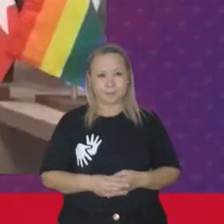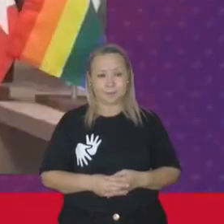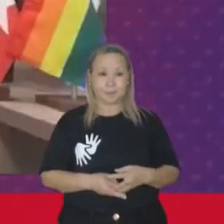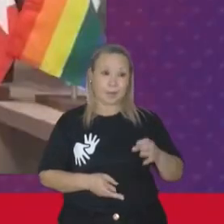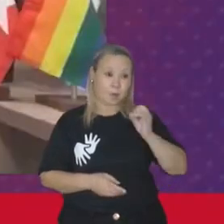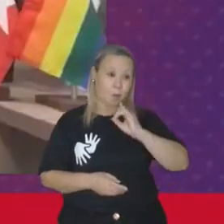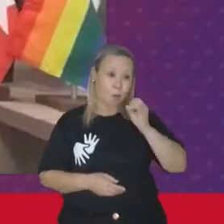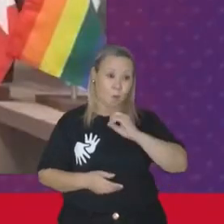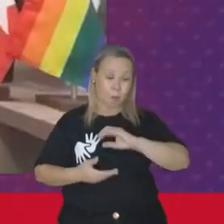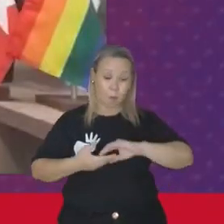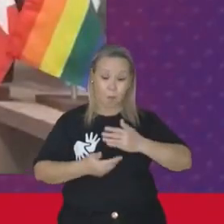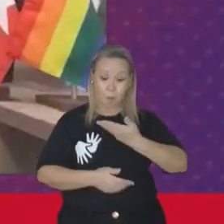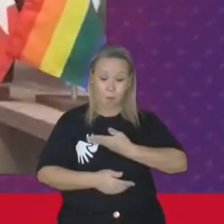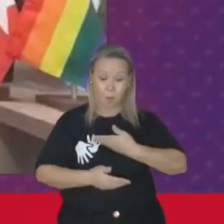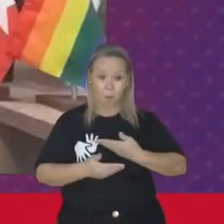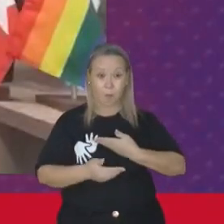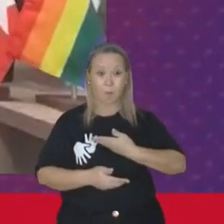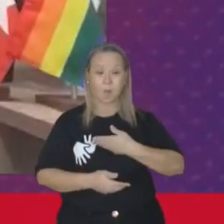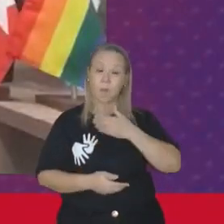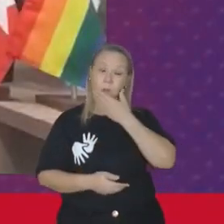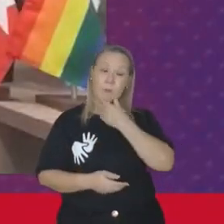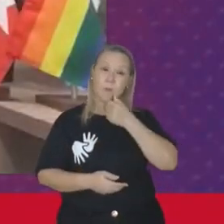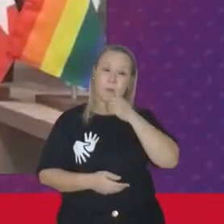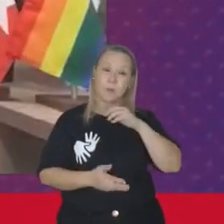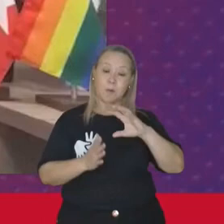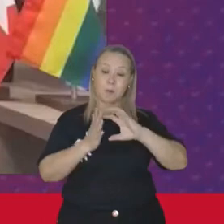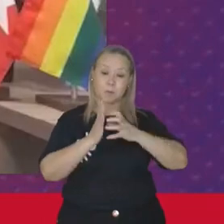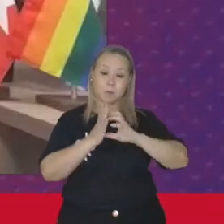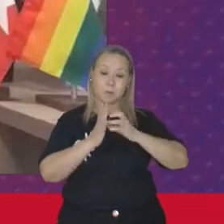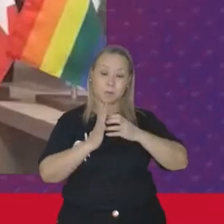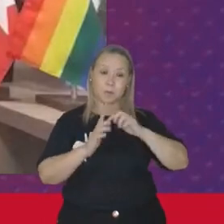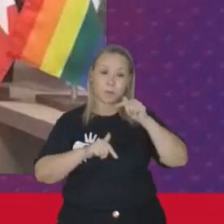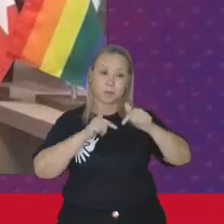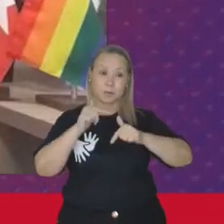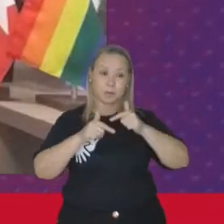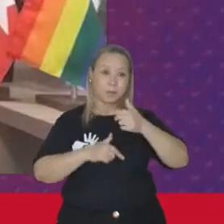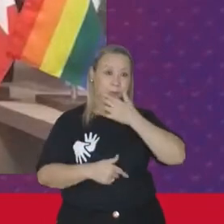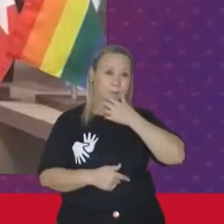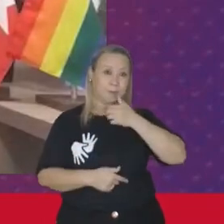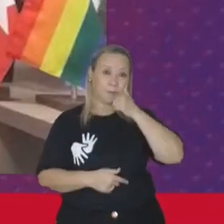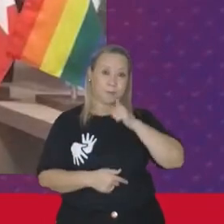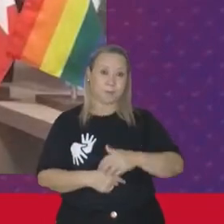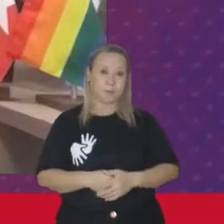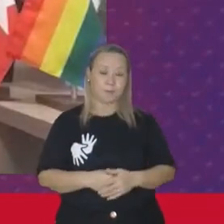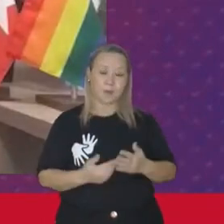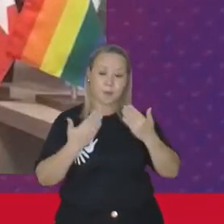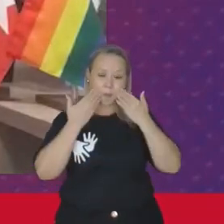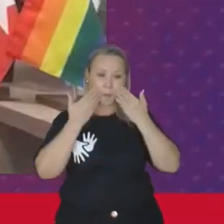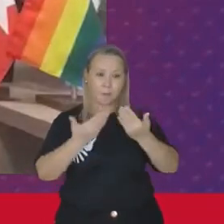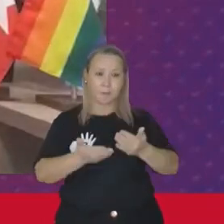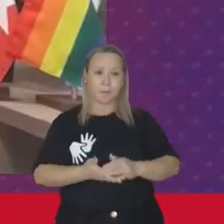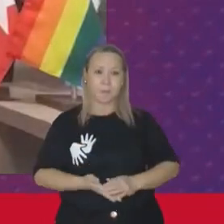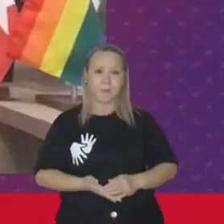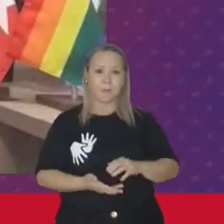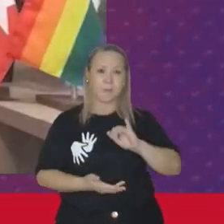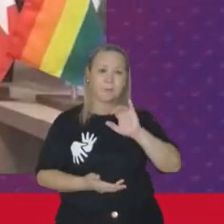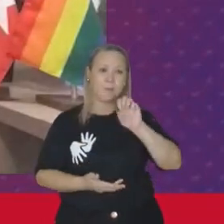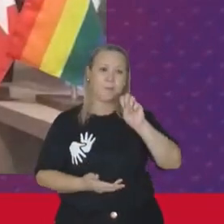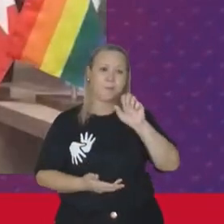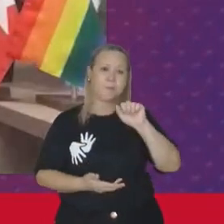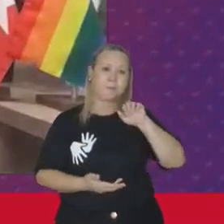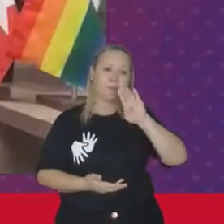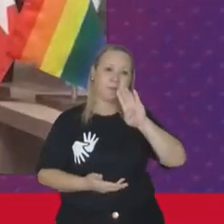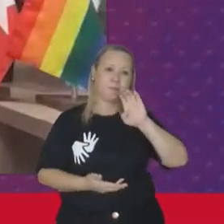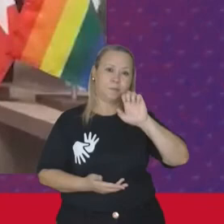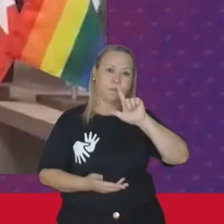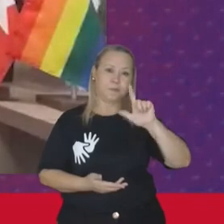Olá, companheiras e companheiros do Partido das Trabalhadoras e dos Trabalhadores. Deixa eu me apresentar. Eu sou Isabeli Carvalho,